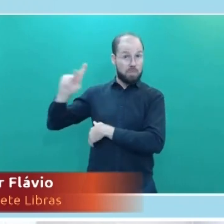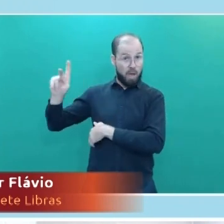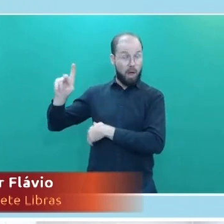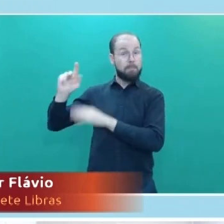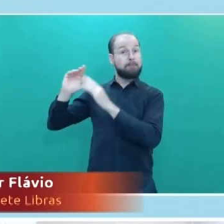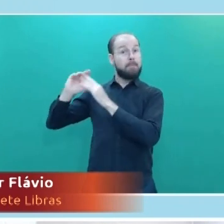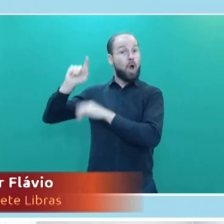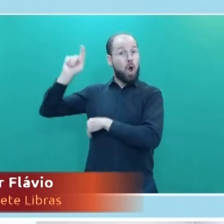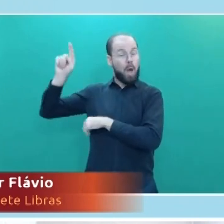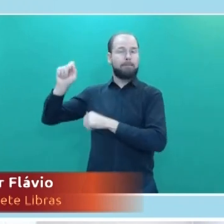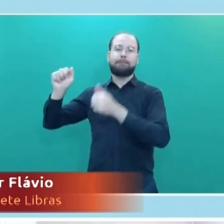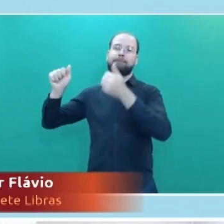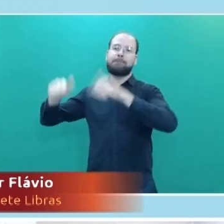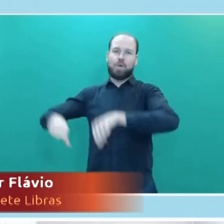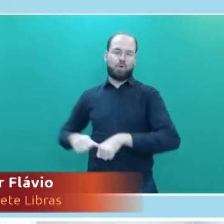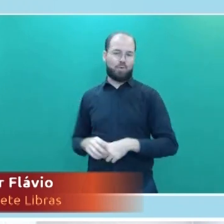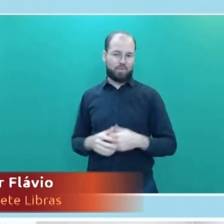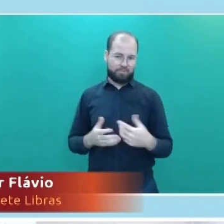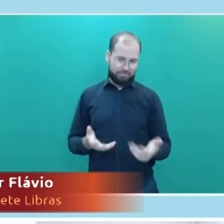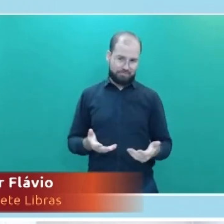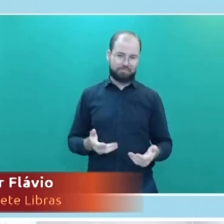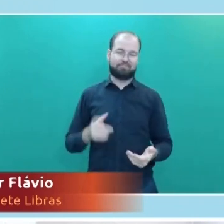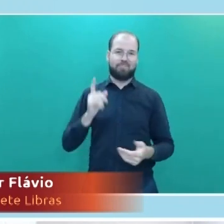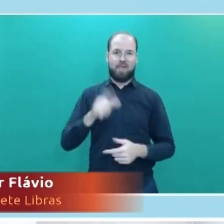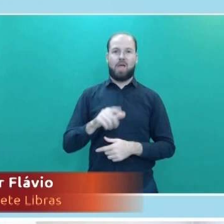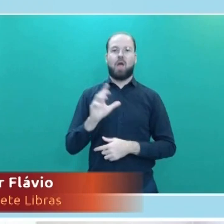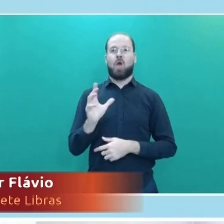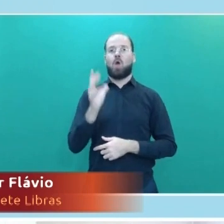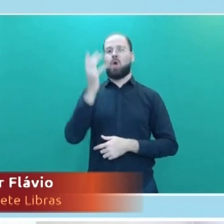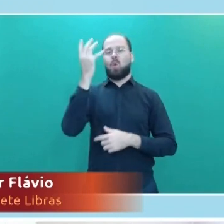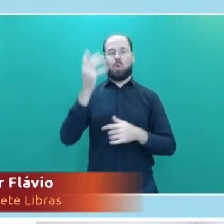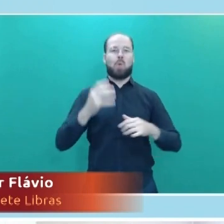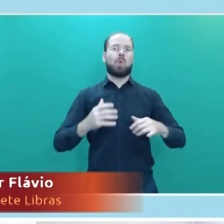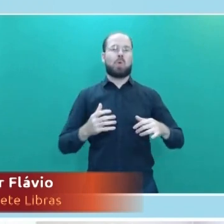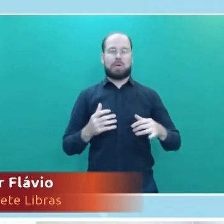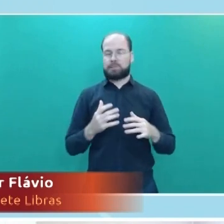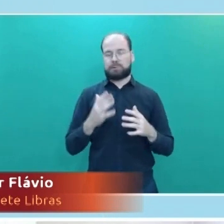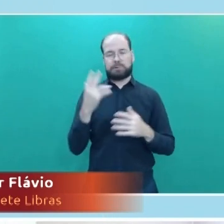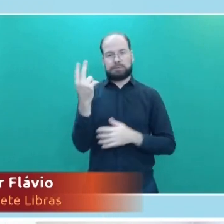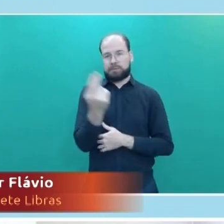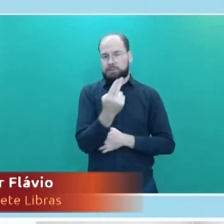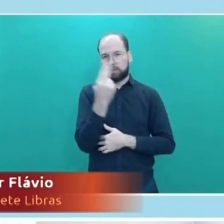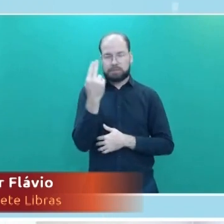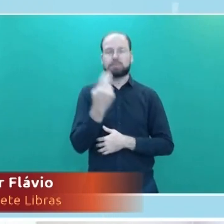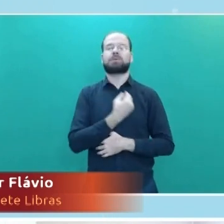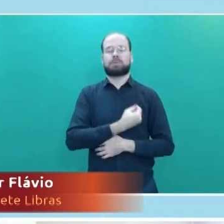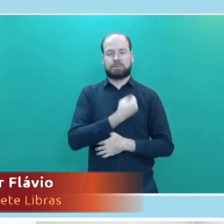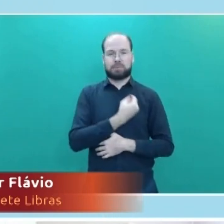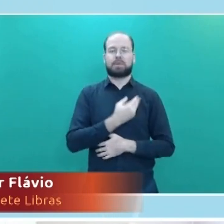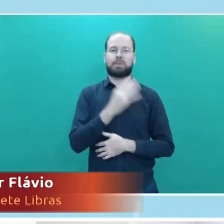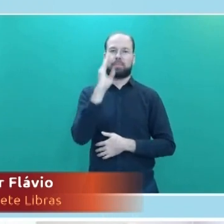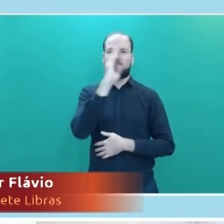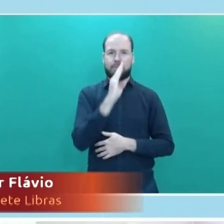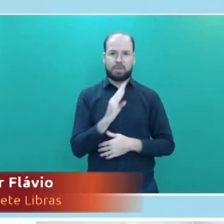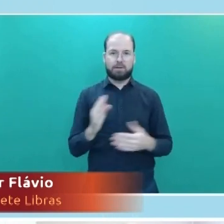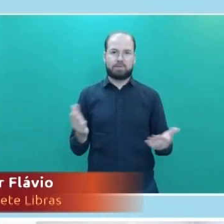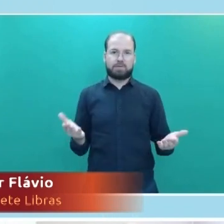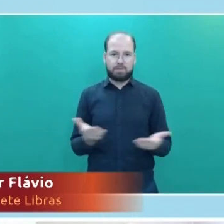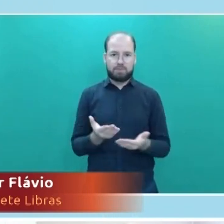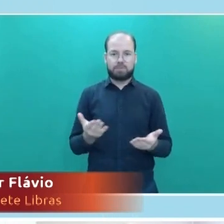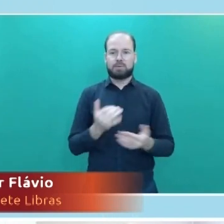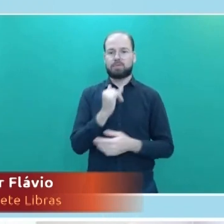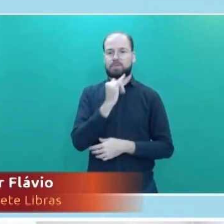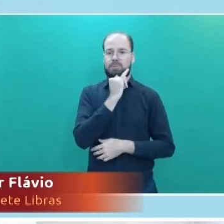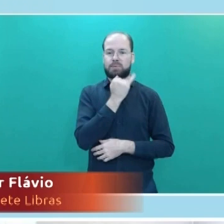E isso são as condições rústicas que existem ainda no Brasil de hoje, como